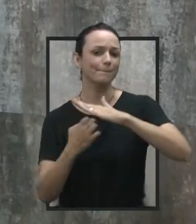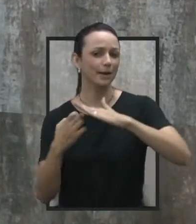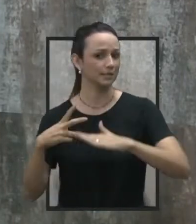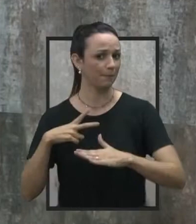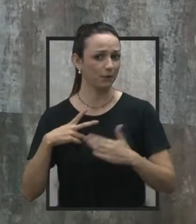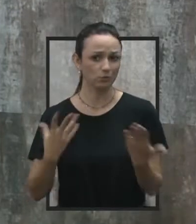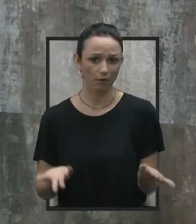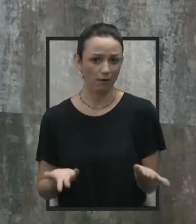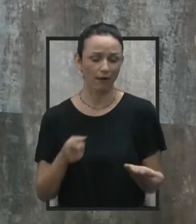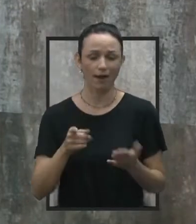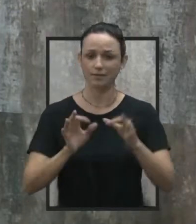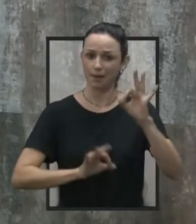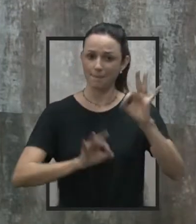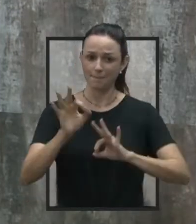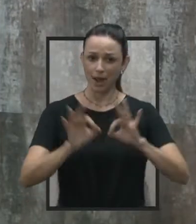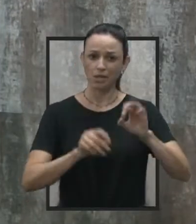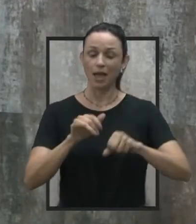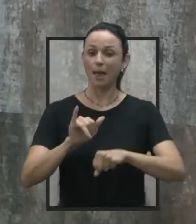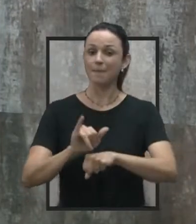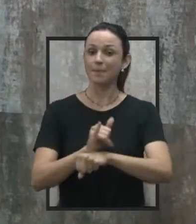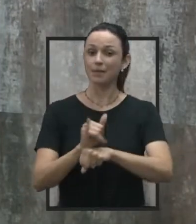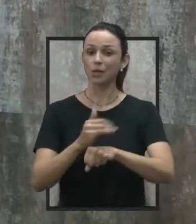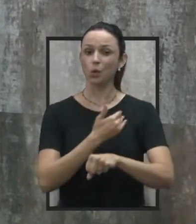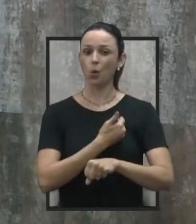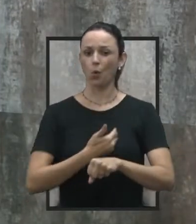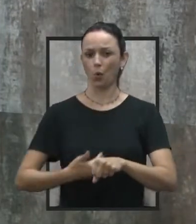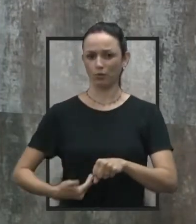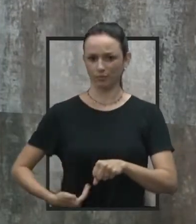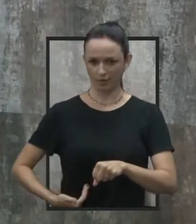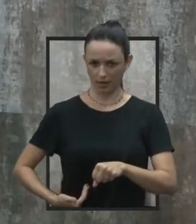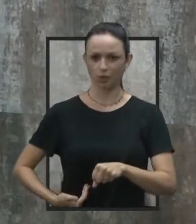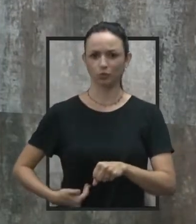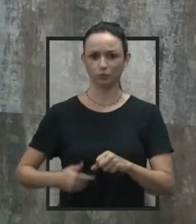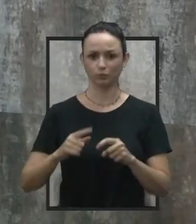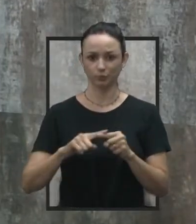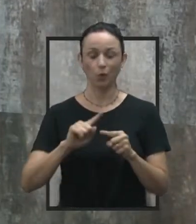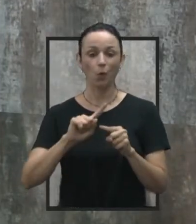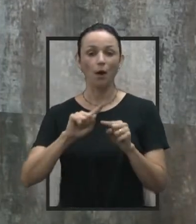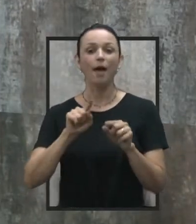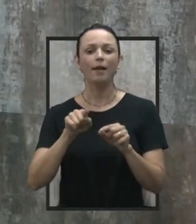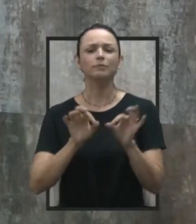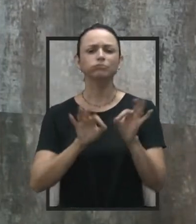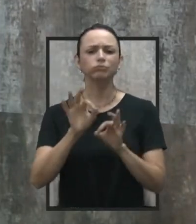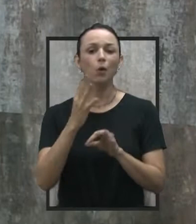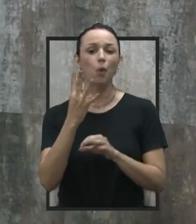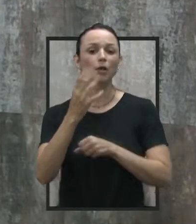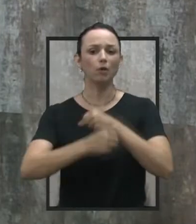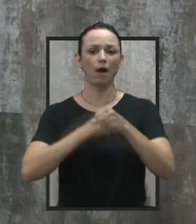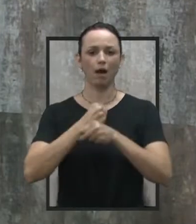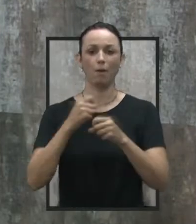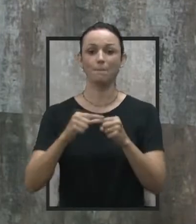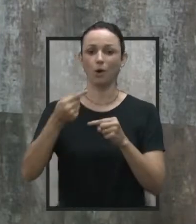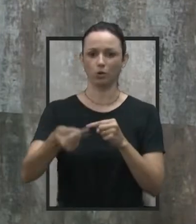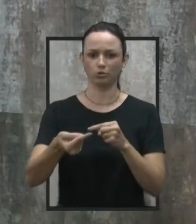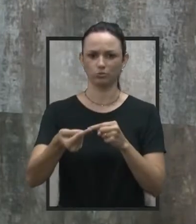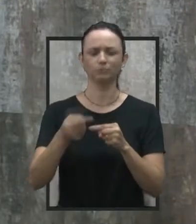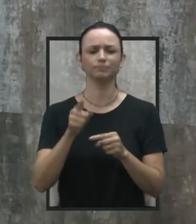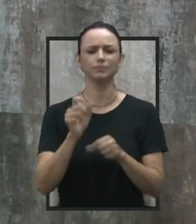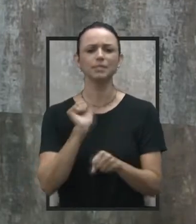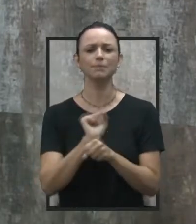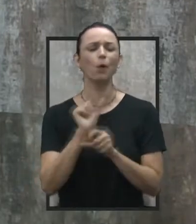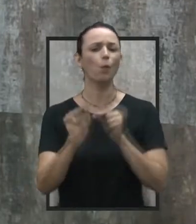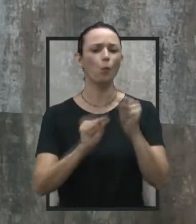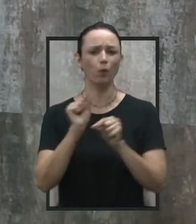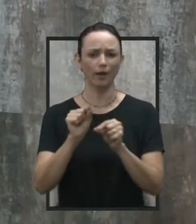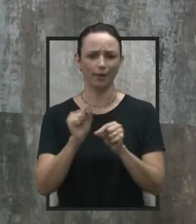Esse plano é a estratégia de governo, então, para os próximos 4 anos. O que o município espera para